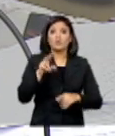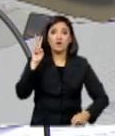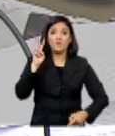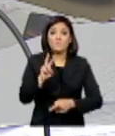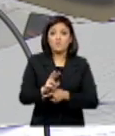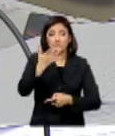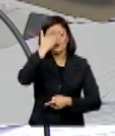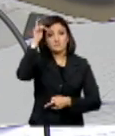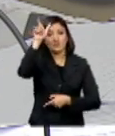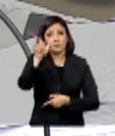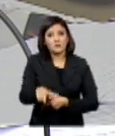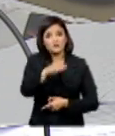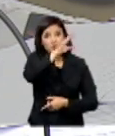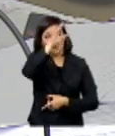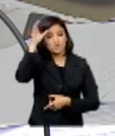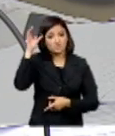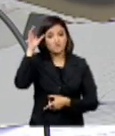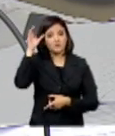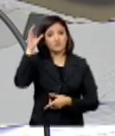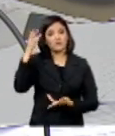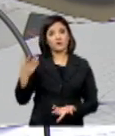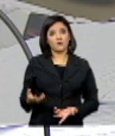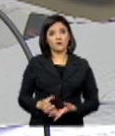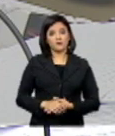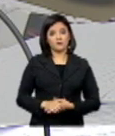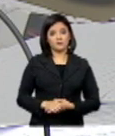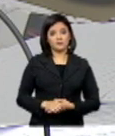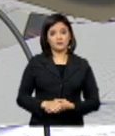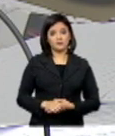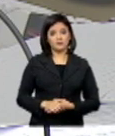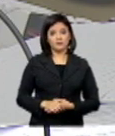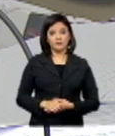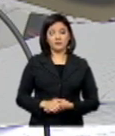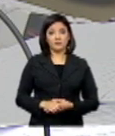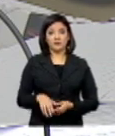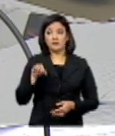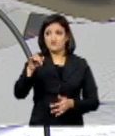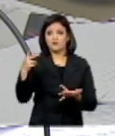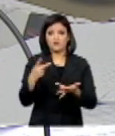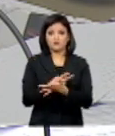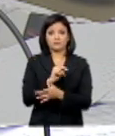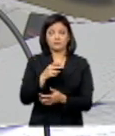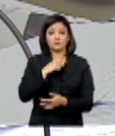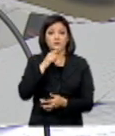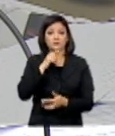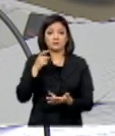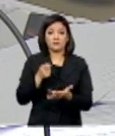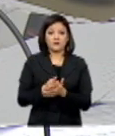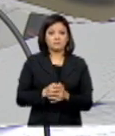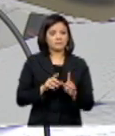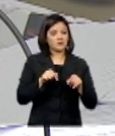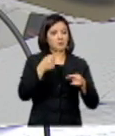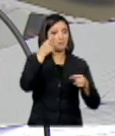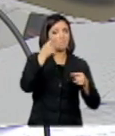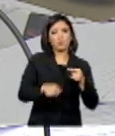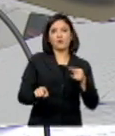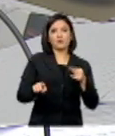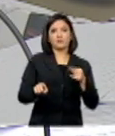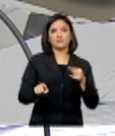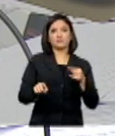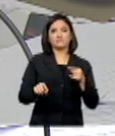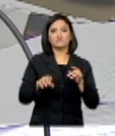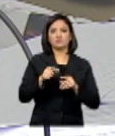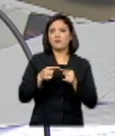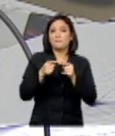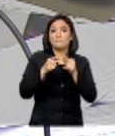em relação aos reflexos da sua inadimplência aqui proíbe é proibido